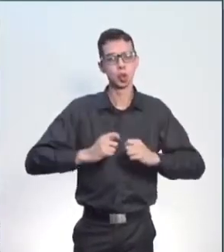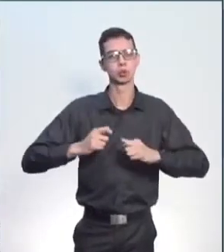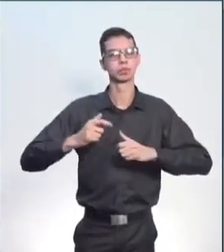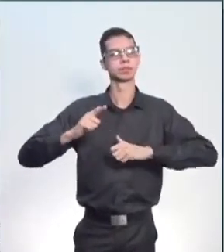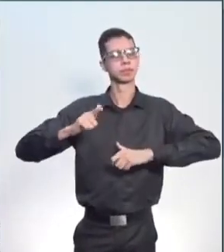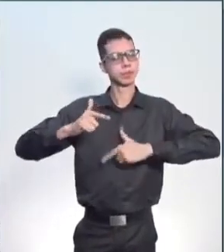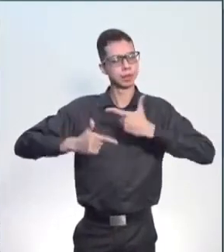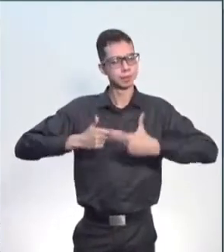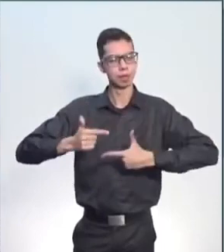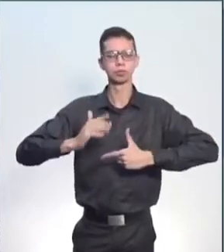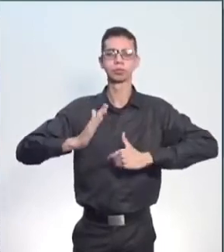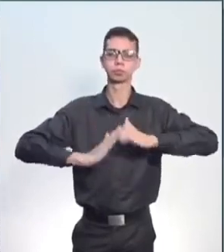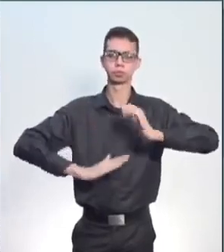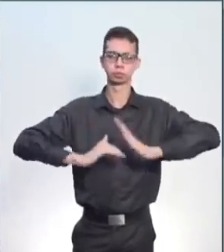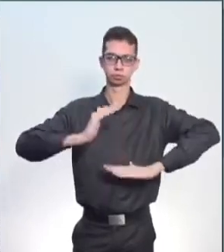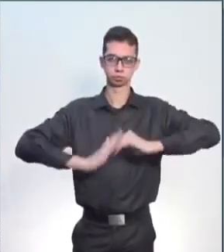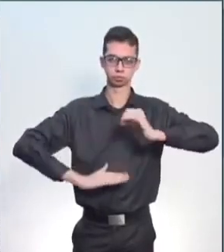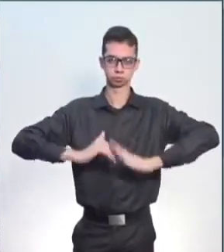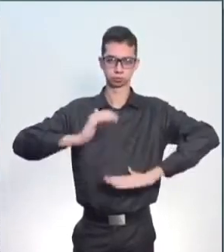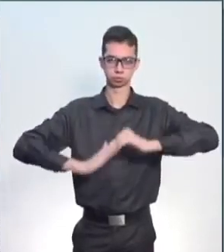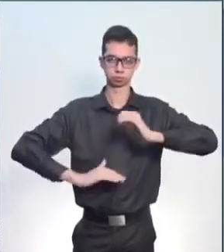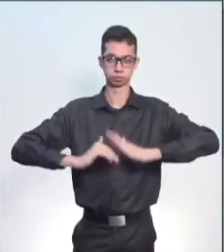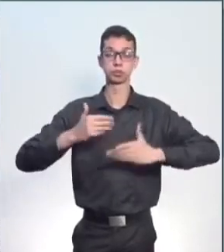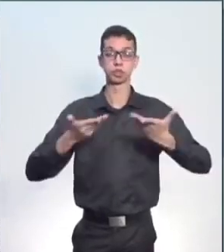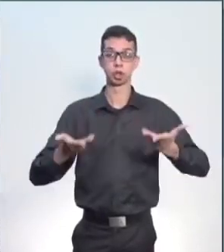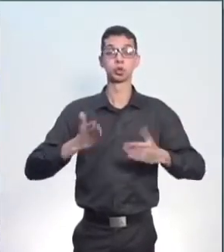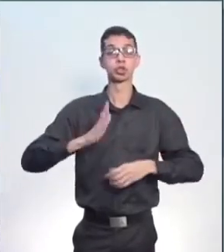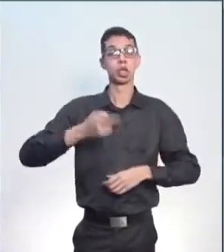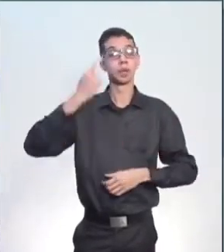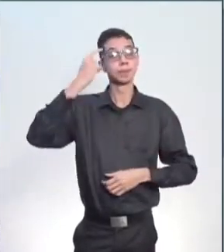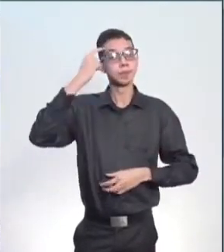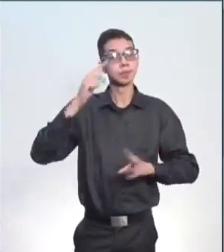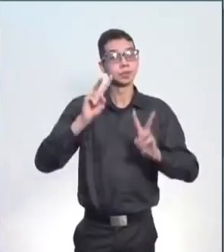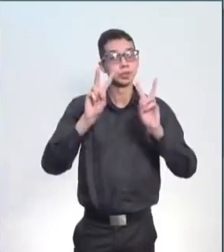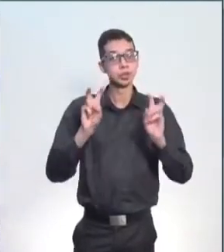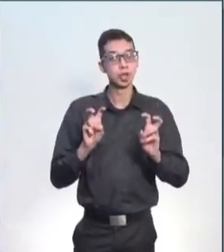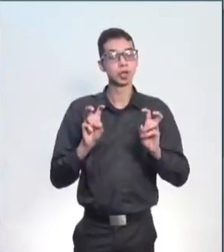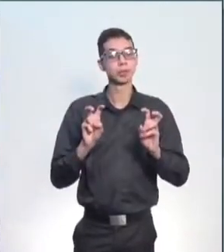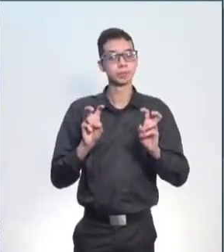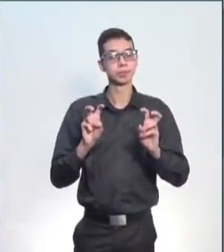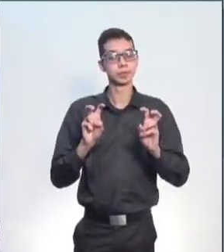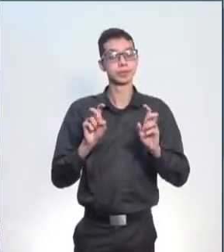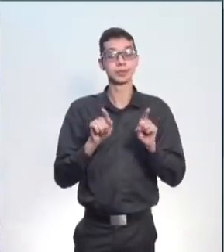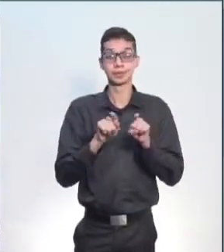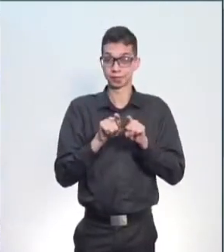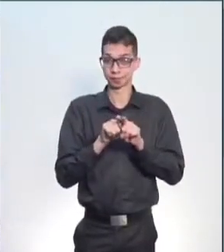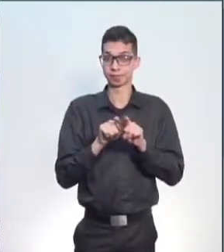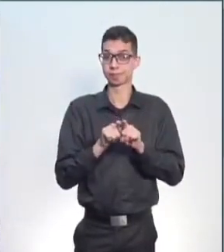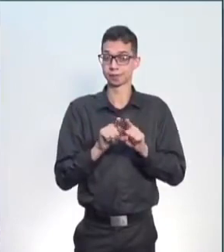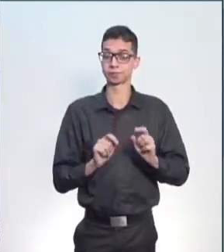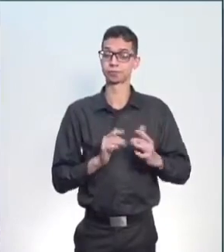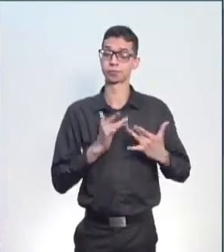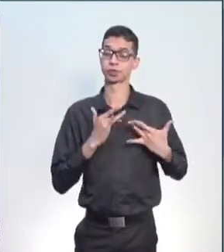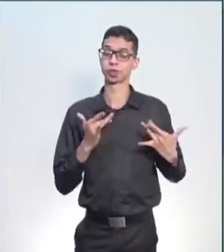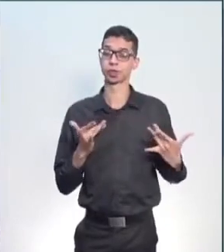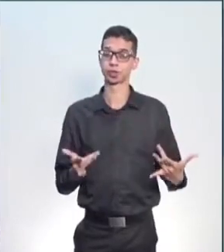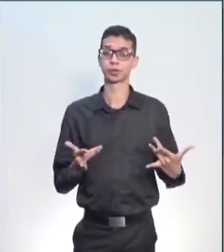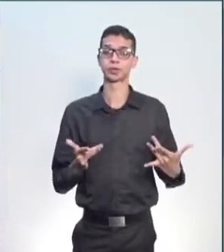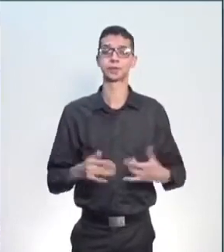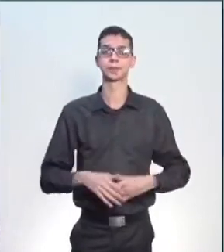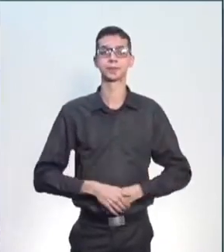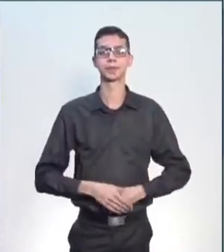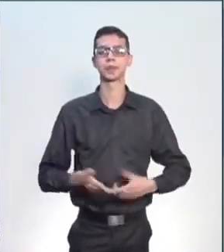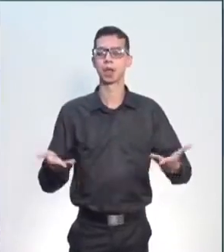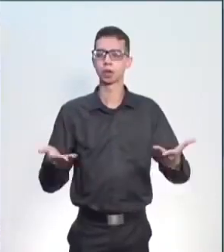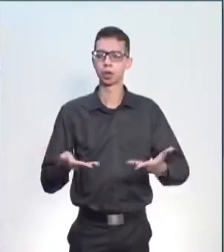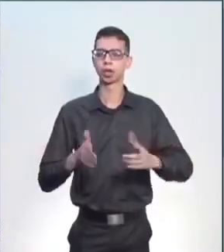viés do processo de solidariedade. Né? Então, vamos para o próximo. Próximo